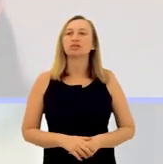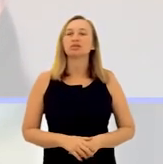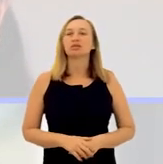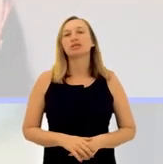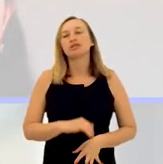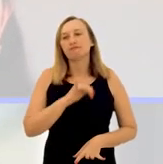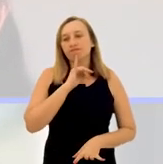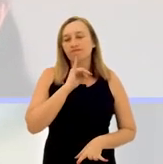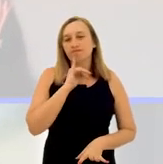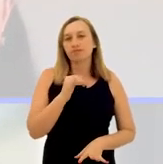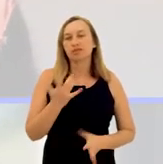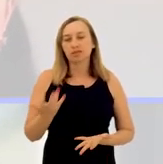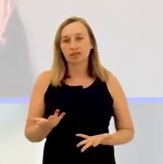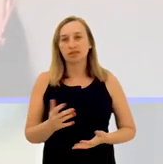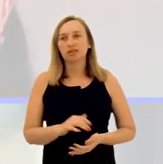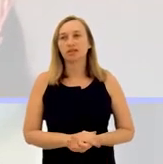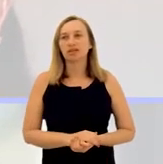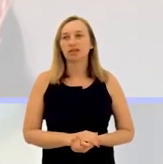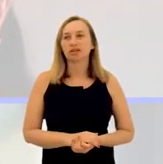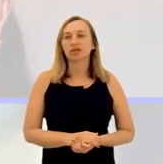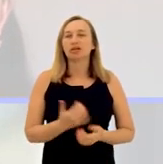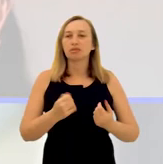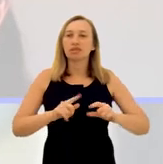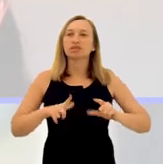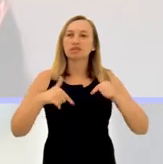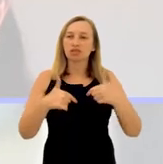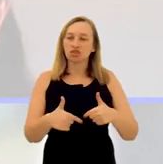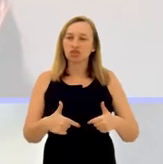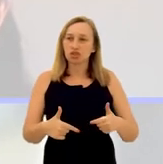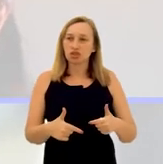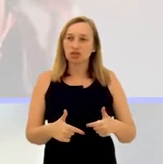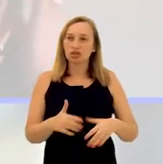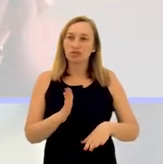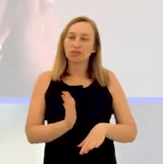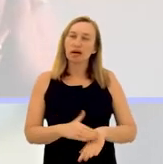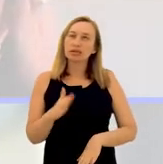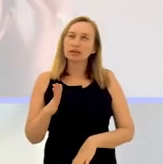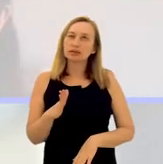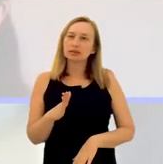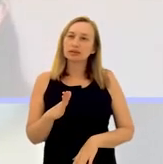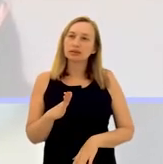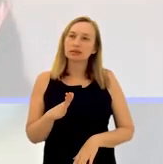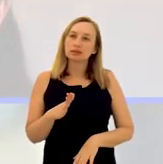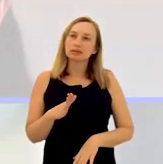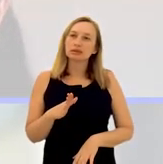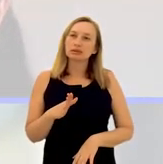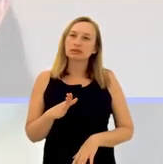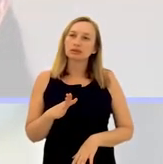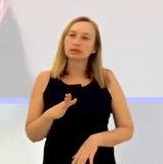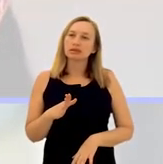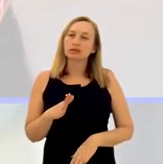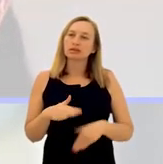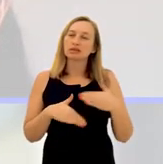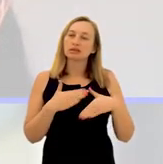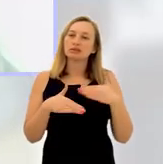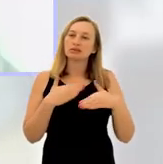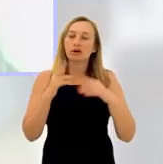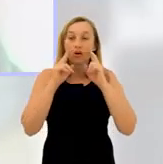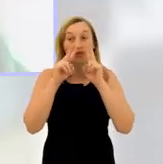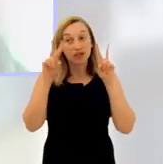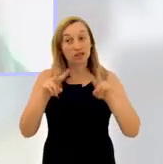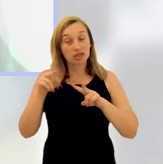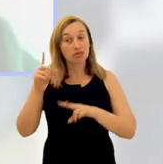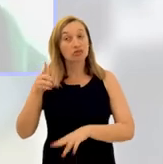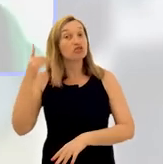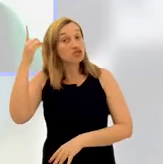que o dinheiro público, infelizmente, é escasso e ele tem que aplicar naquilo que é mais produtivo. Aí